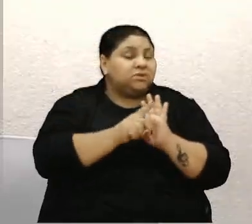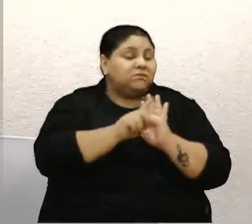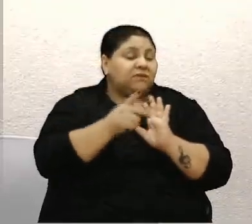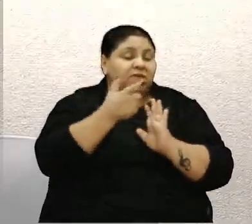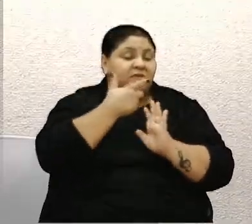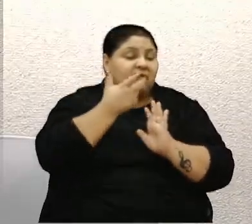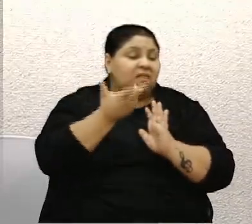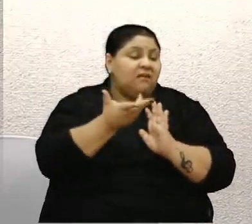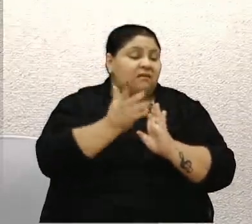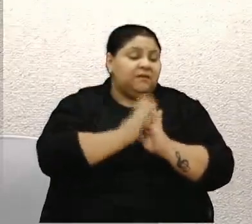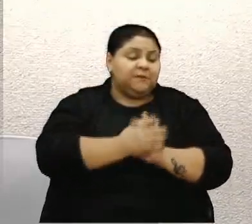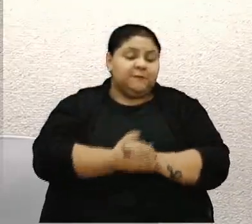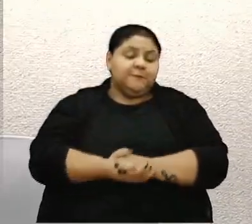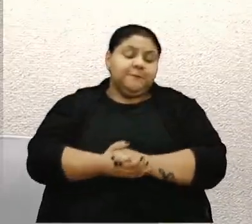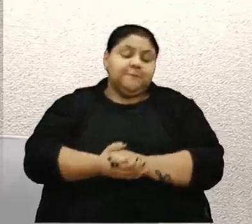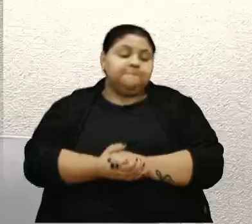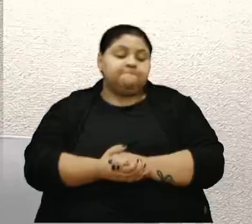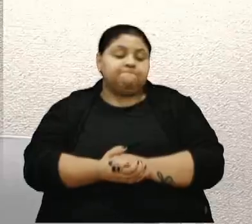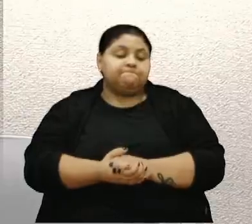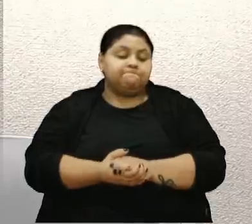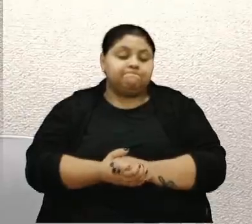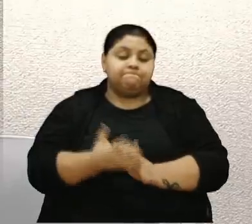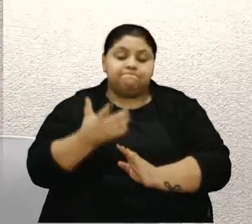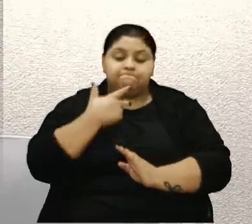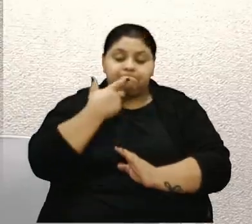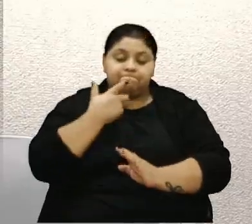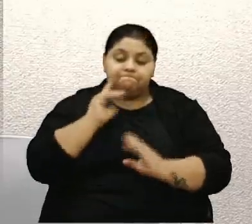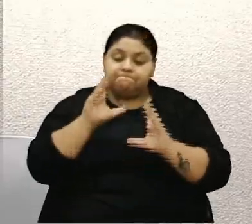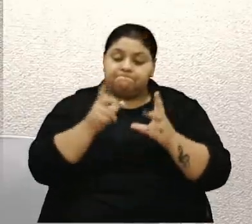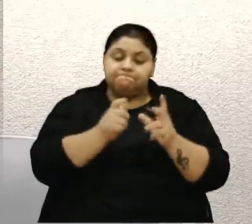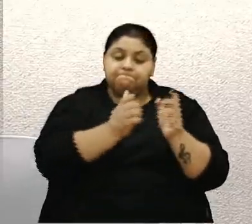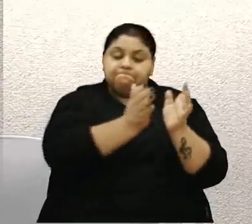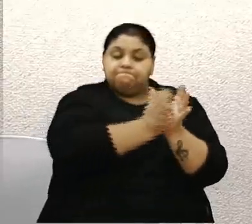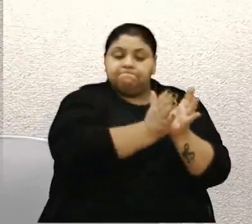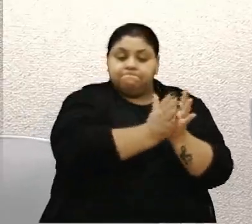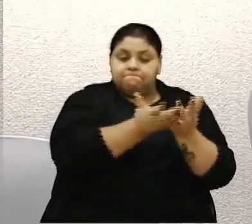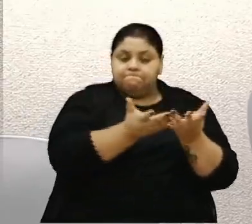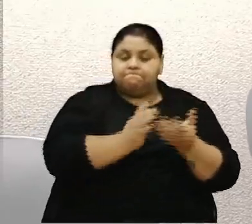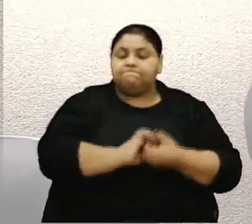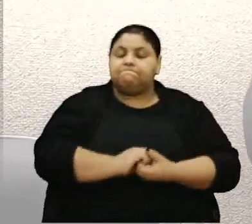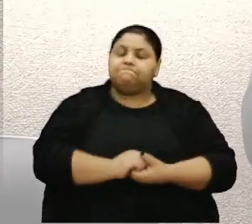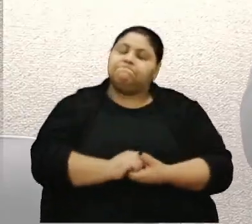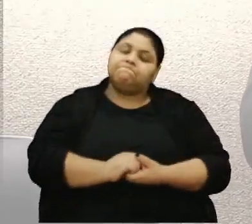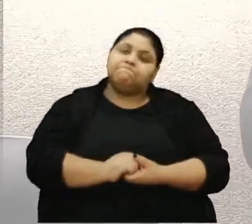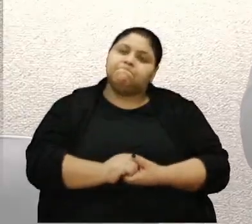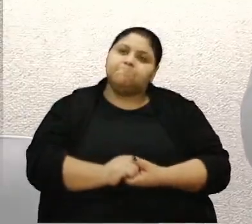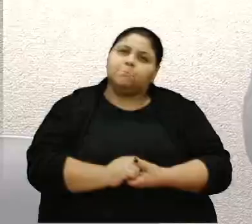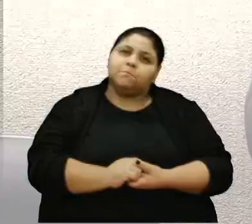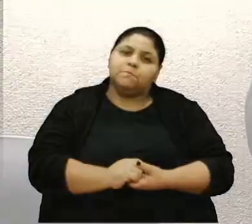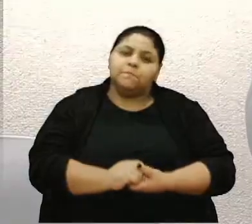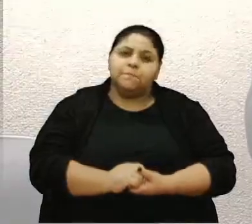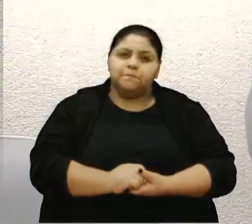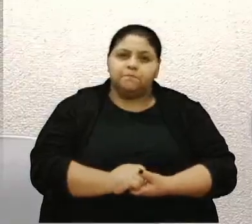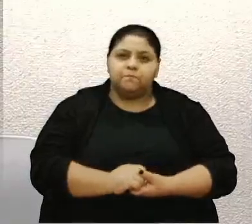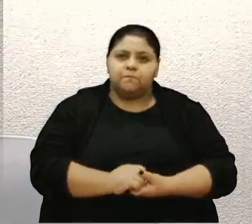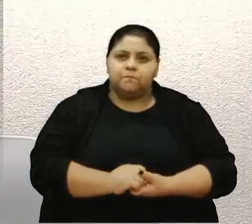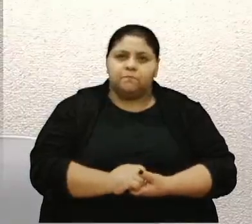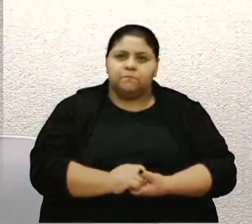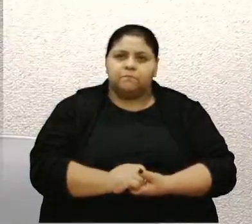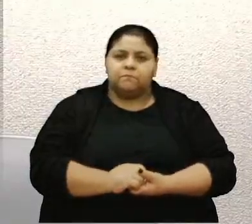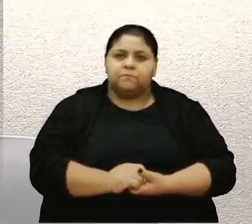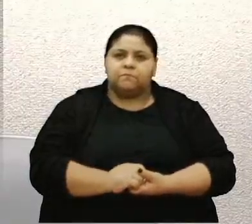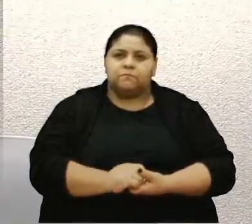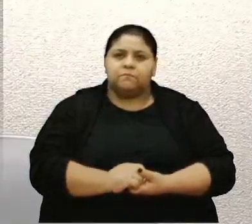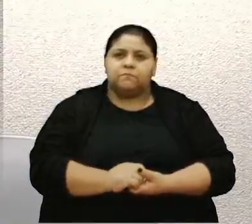né? Escutei atentamente a fala de todos os colegas e uma boa parte